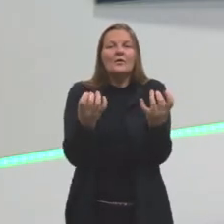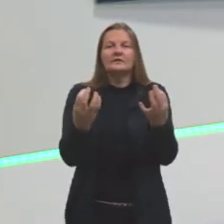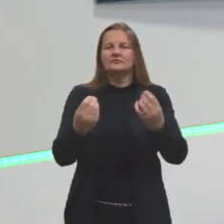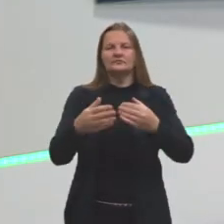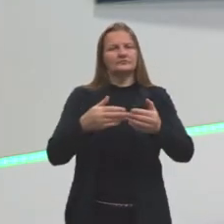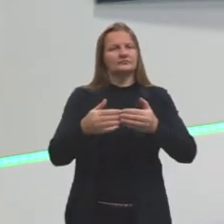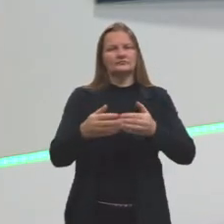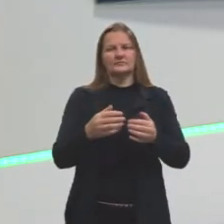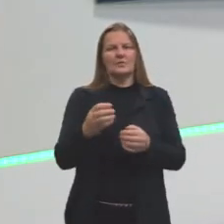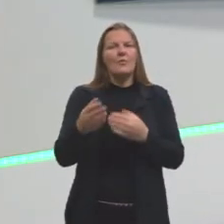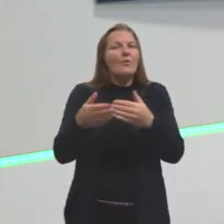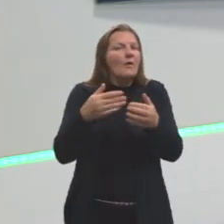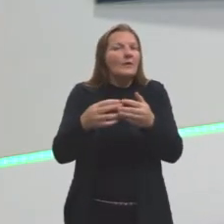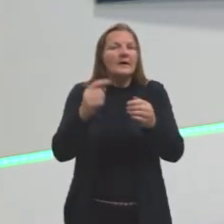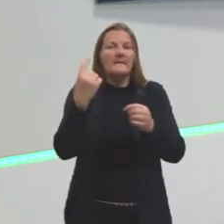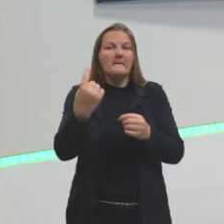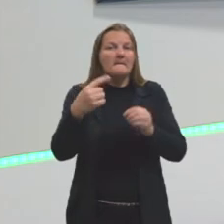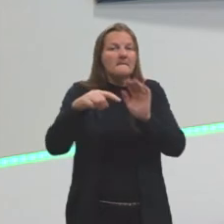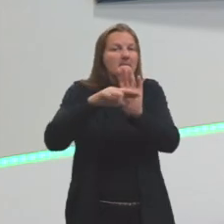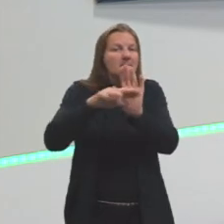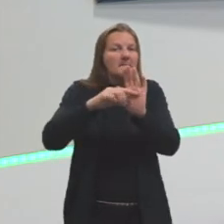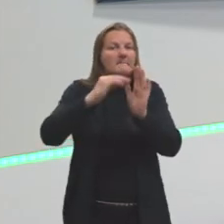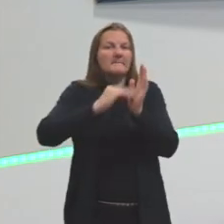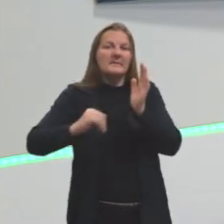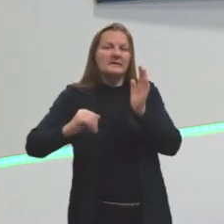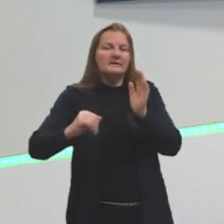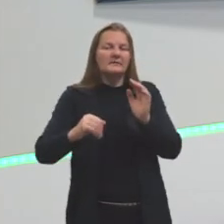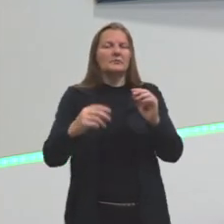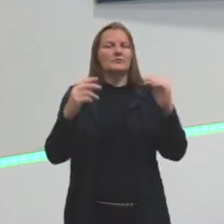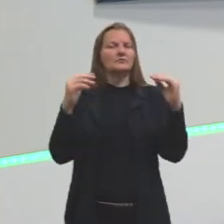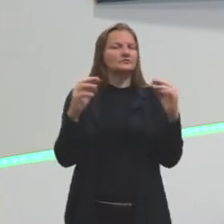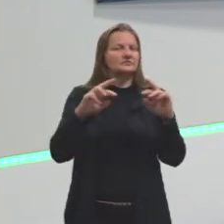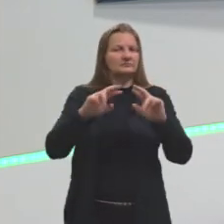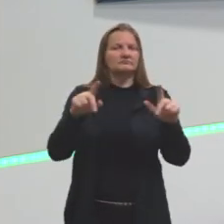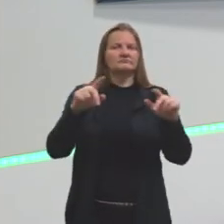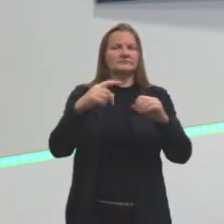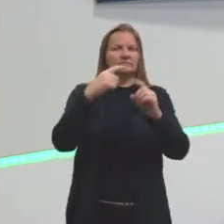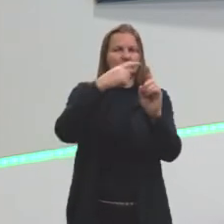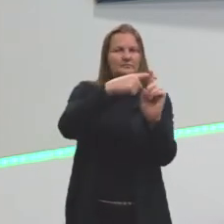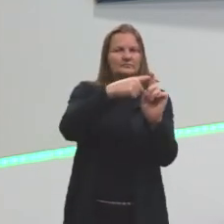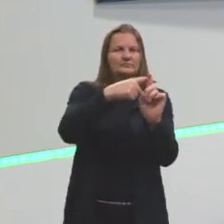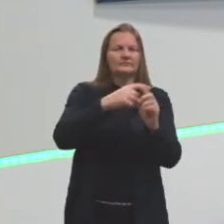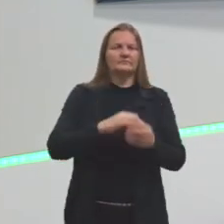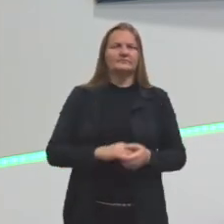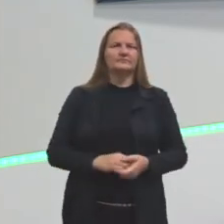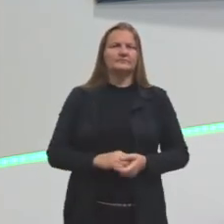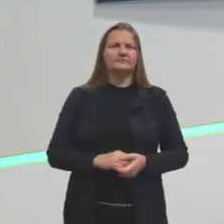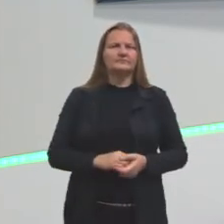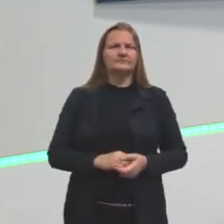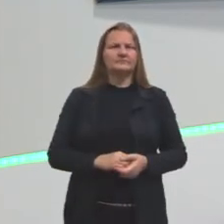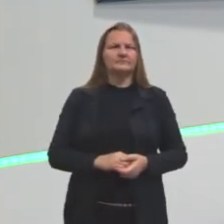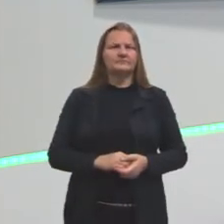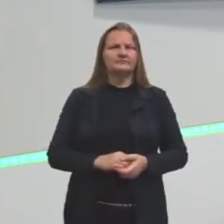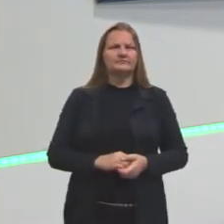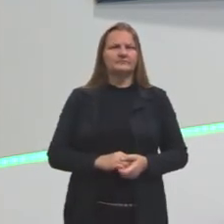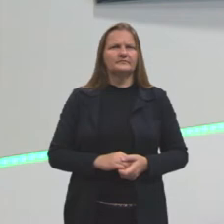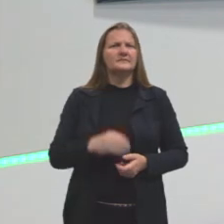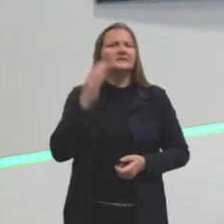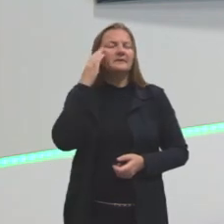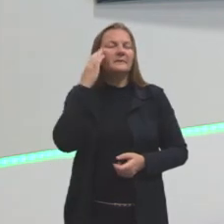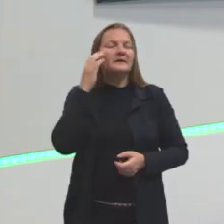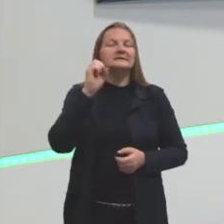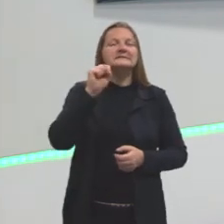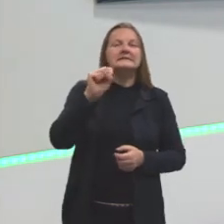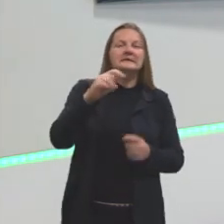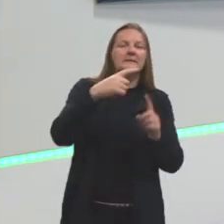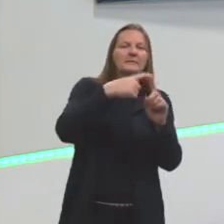só que se ele não tiver a mesma quantidade de prótons e elétrons ele vai ser carregado tá aí para a gente saber se é